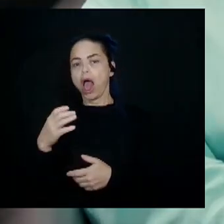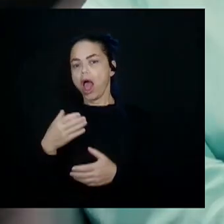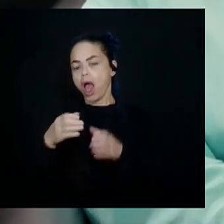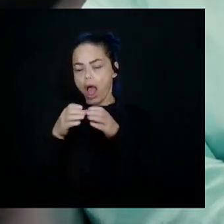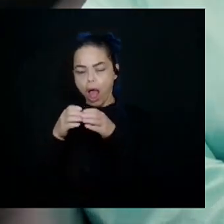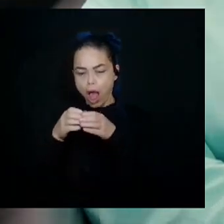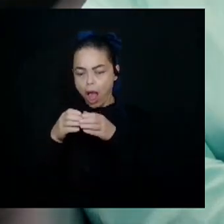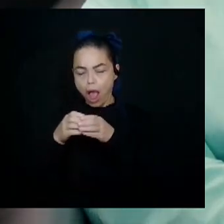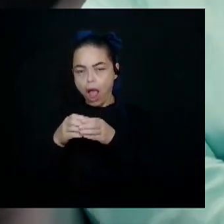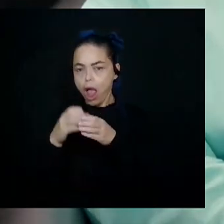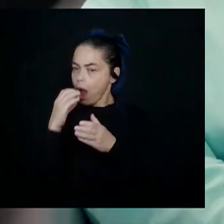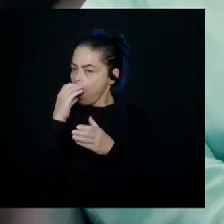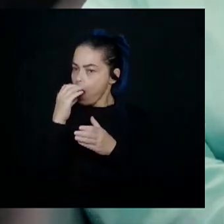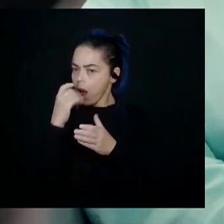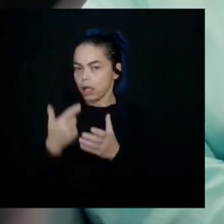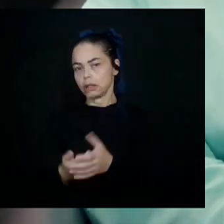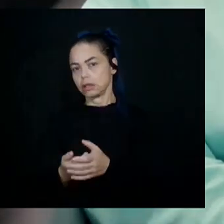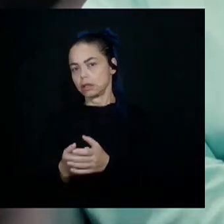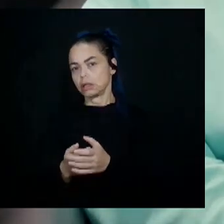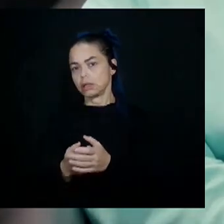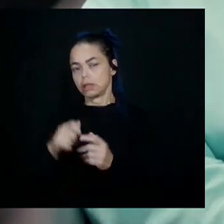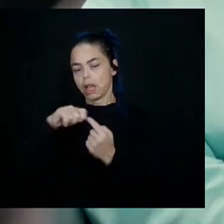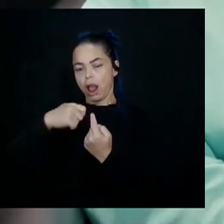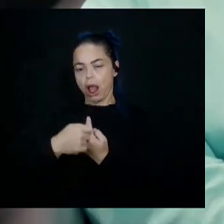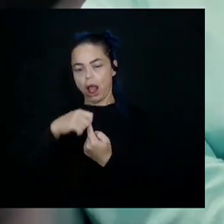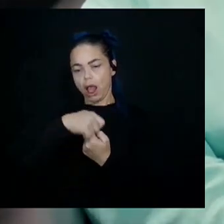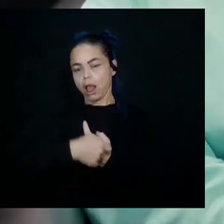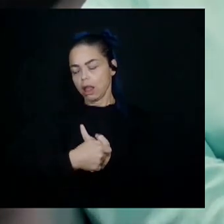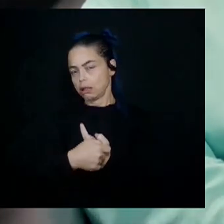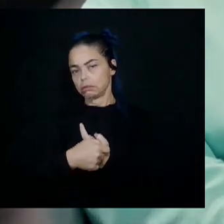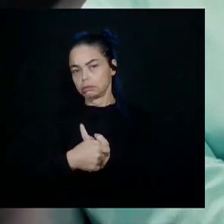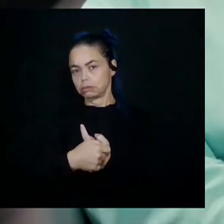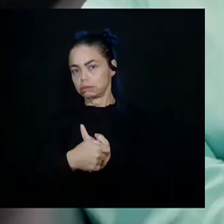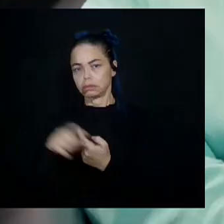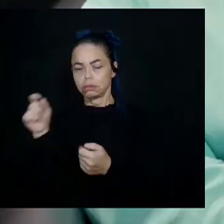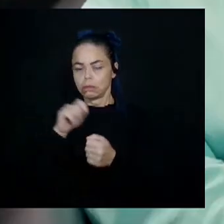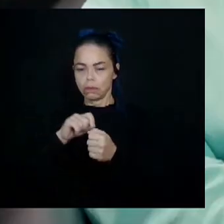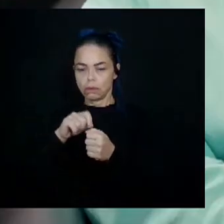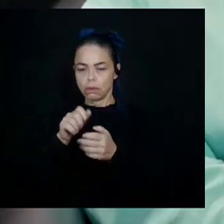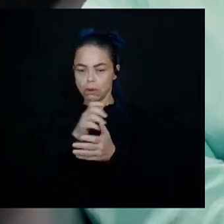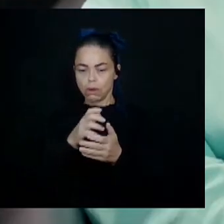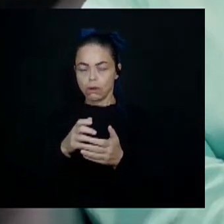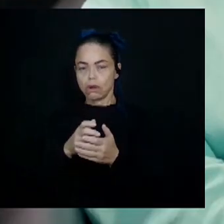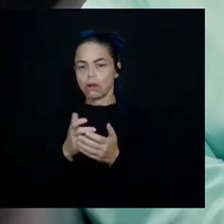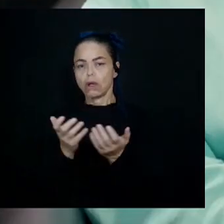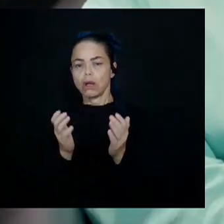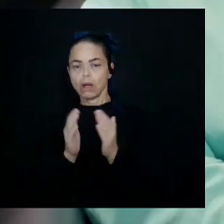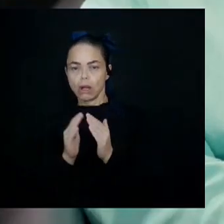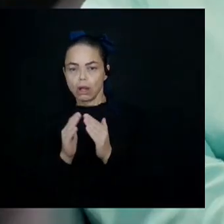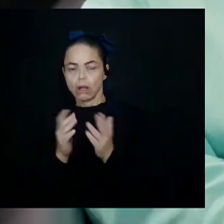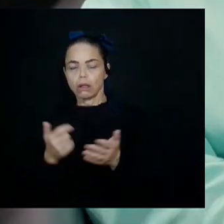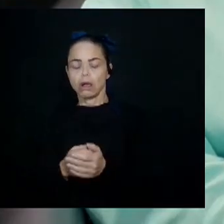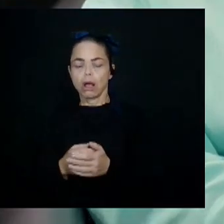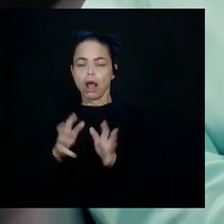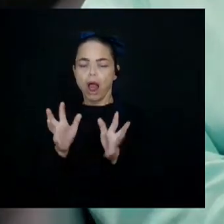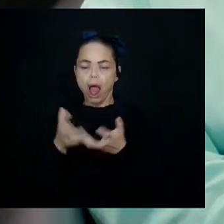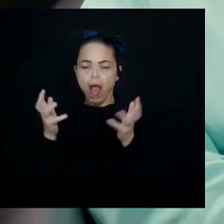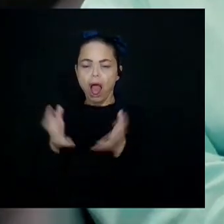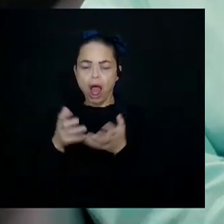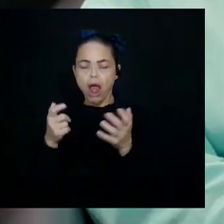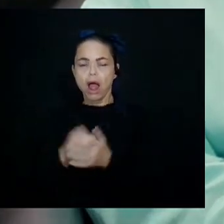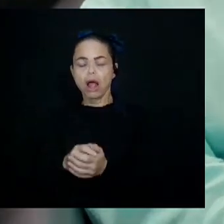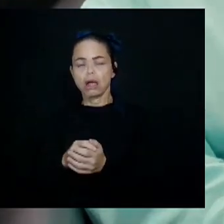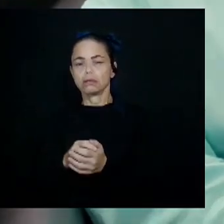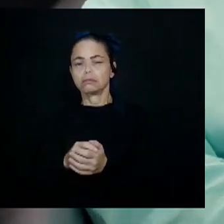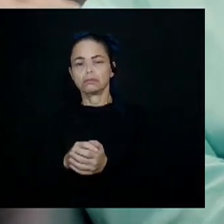foi feito em casa, ele não é natural, ele é ultraprocessado. Mas o salgadinho, doutora, eu não deixo o meu